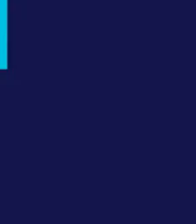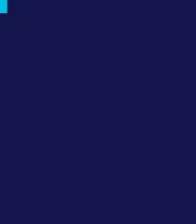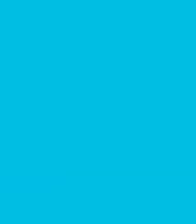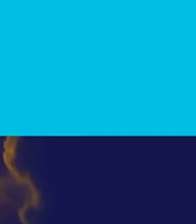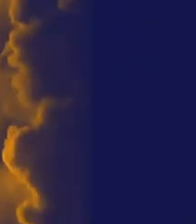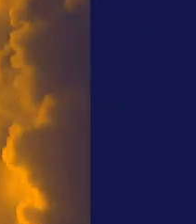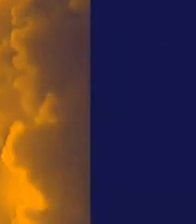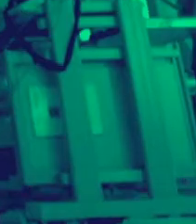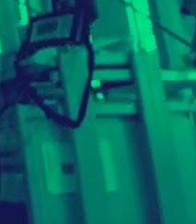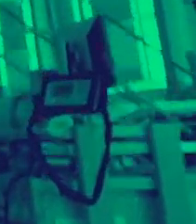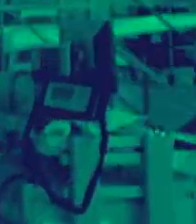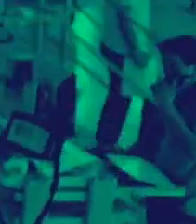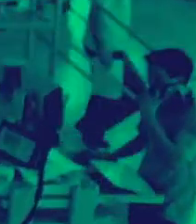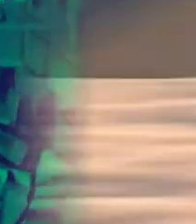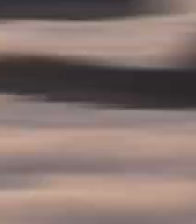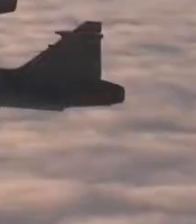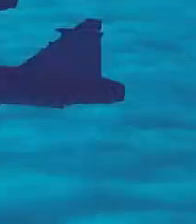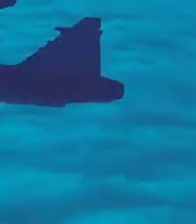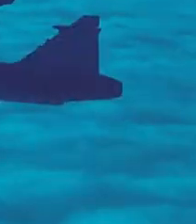Música